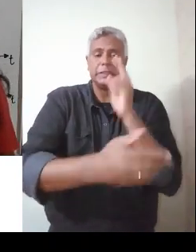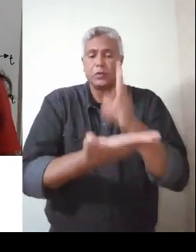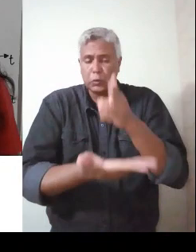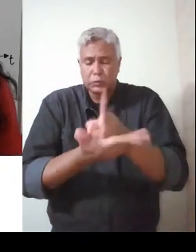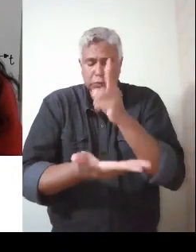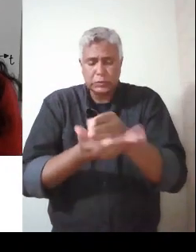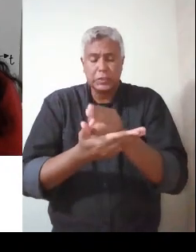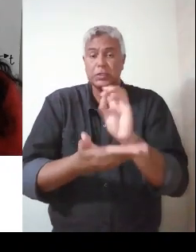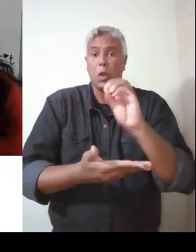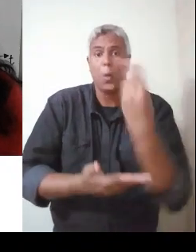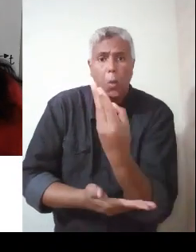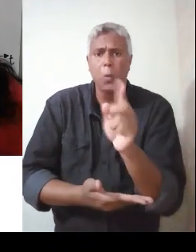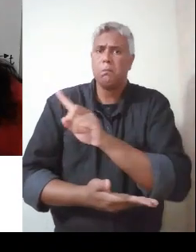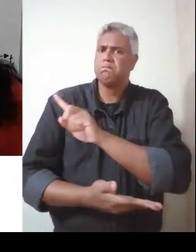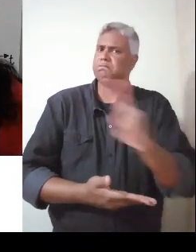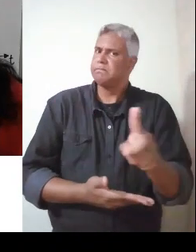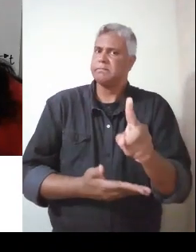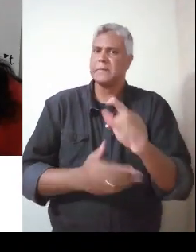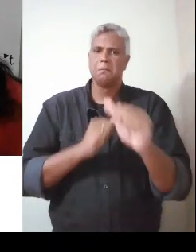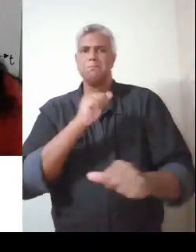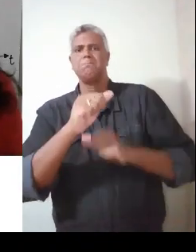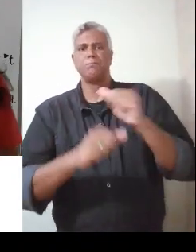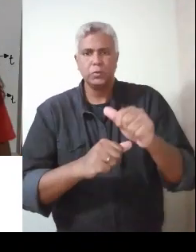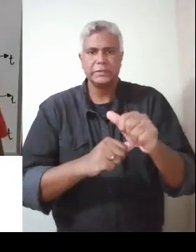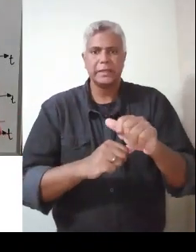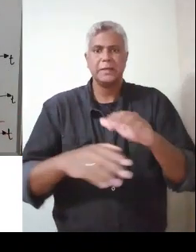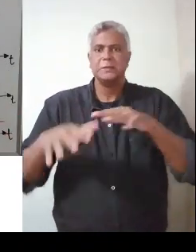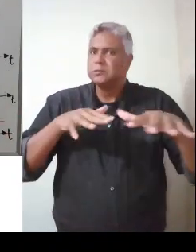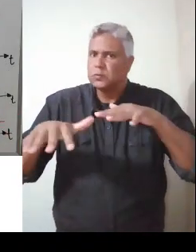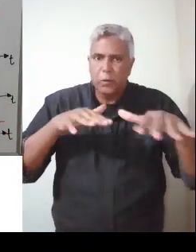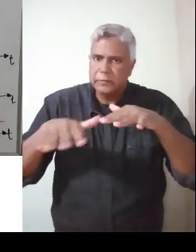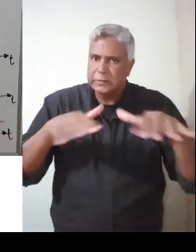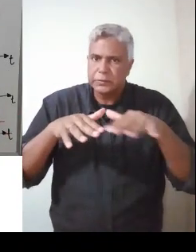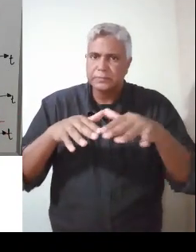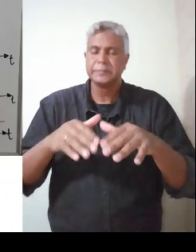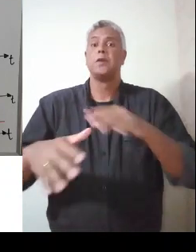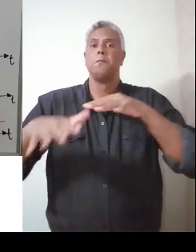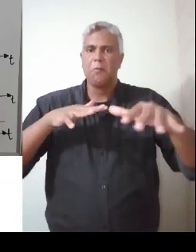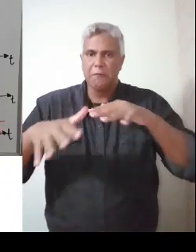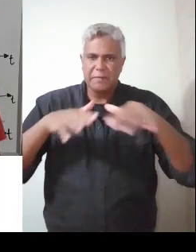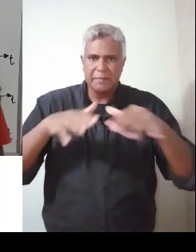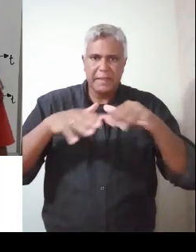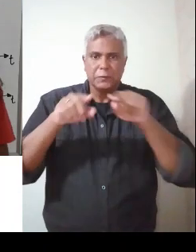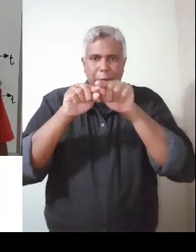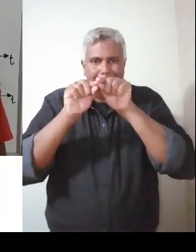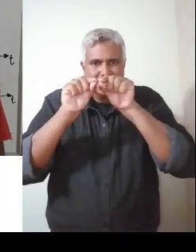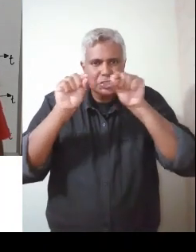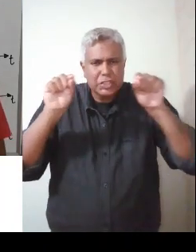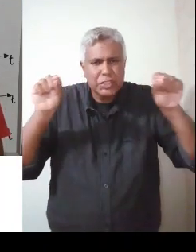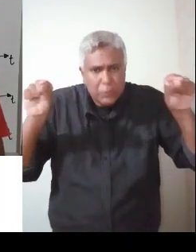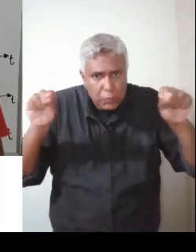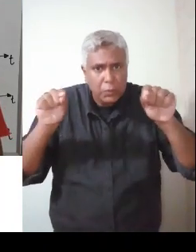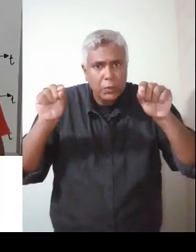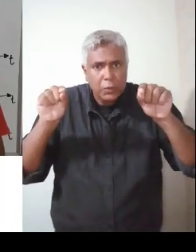que não muda durante o movimento. Então, o movimento retilíneo uniforme tem como